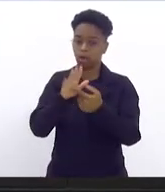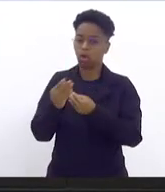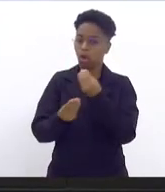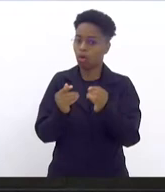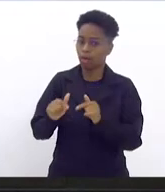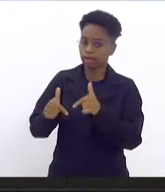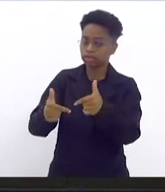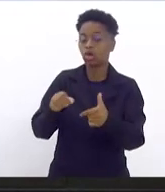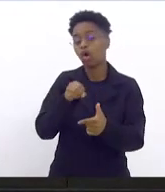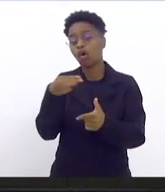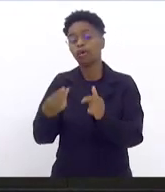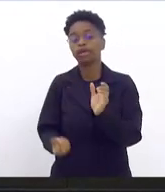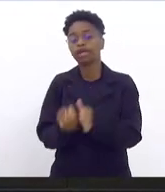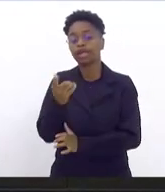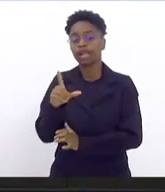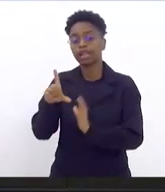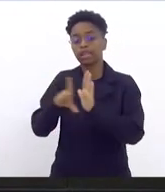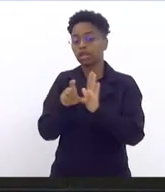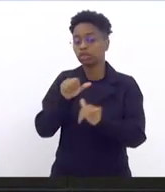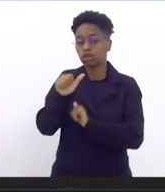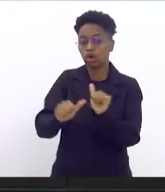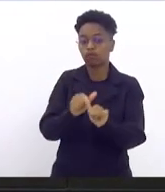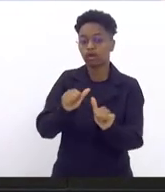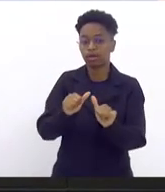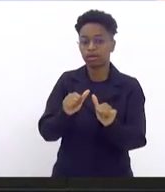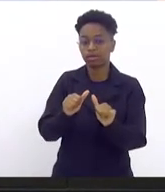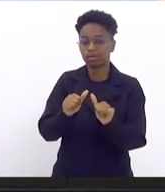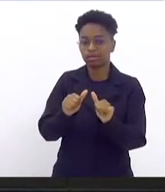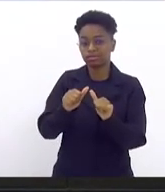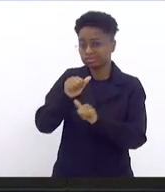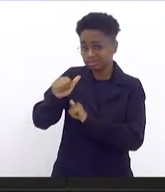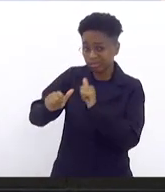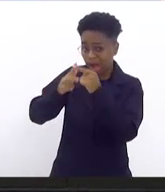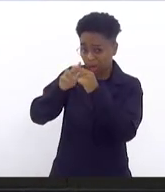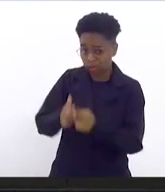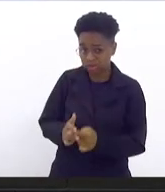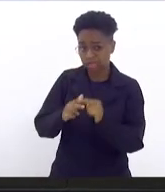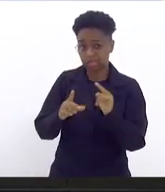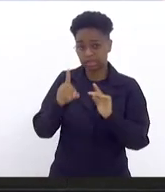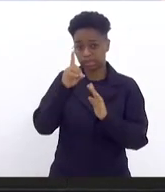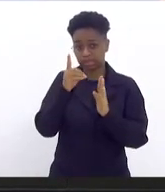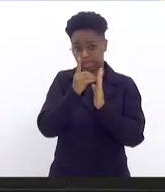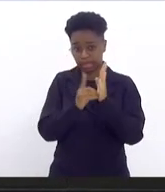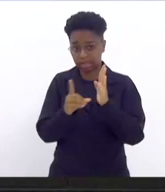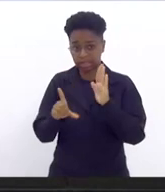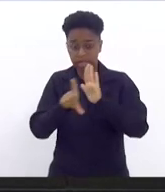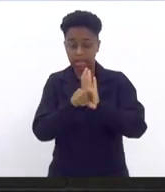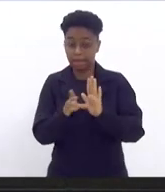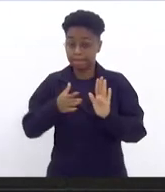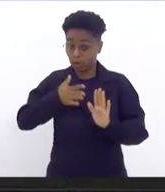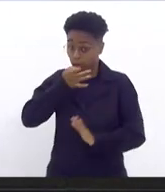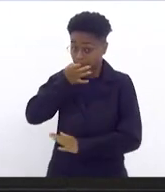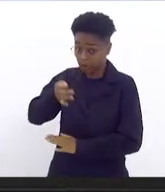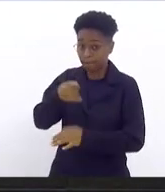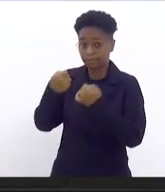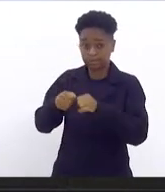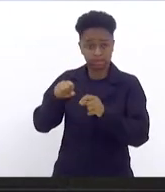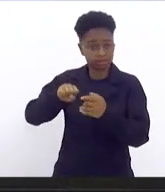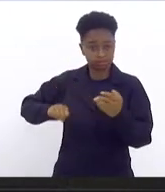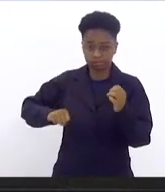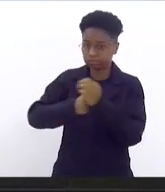ou faz uma nova lei alterando o decreto-lei? Eu considero que seja pertinente revogar o decreto-lei, revogar